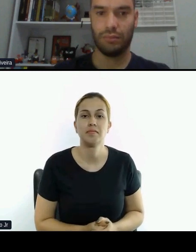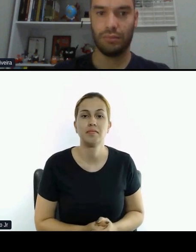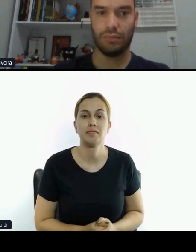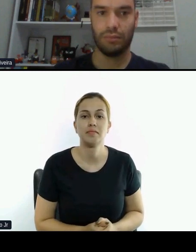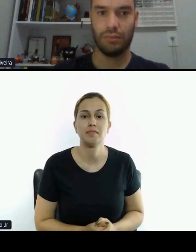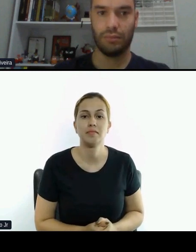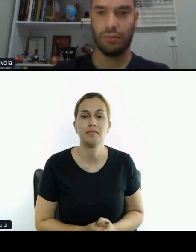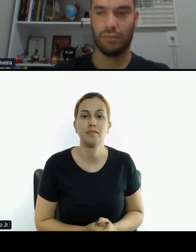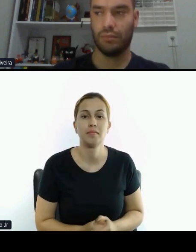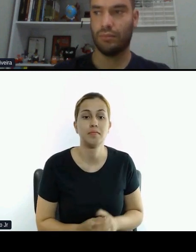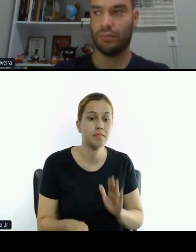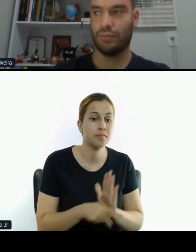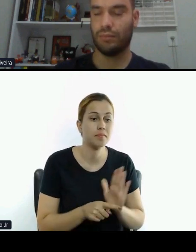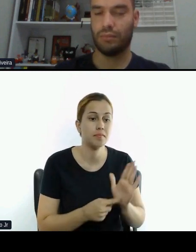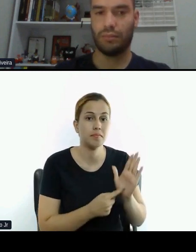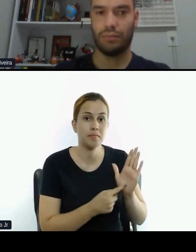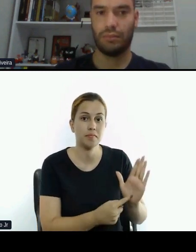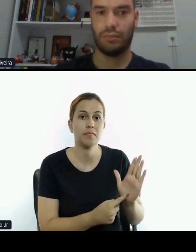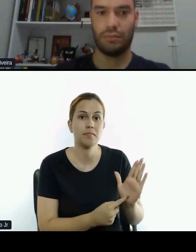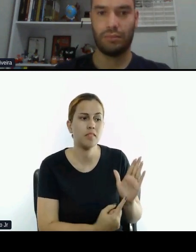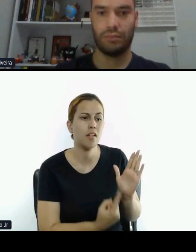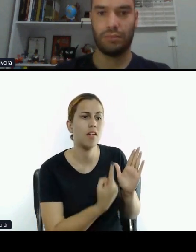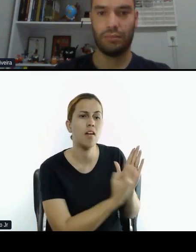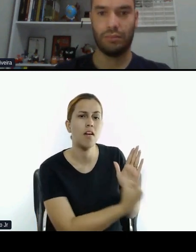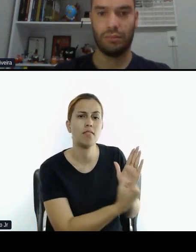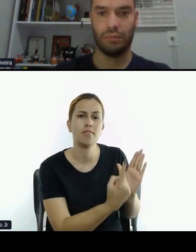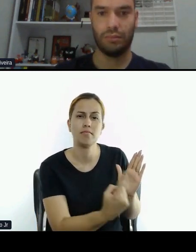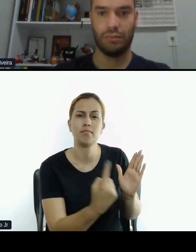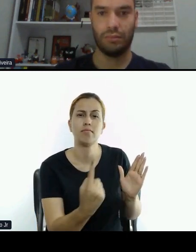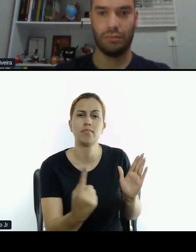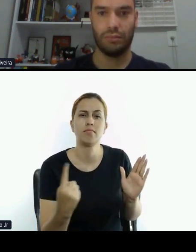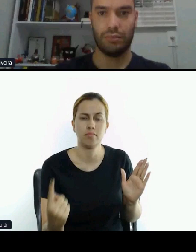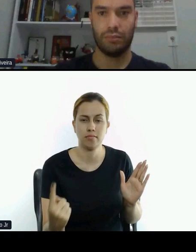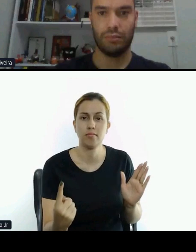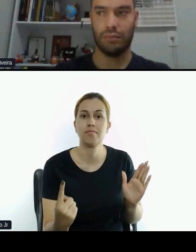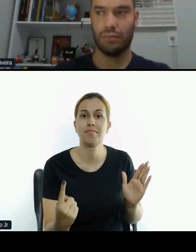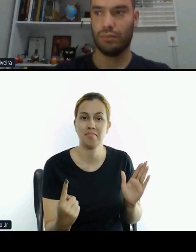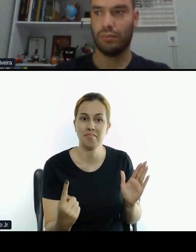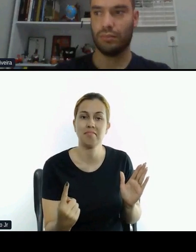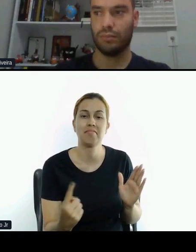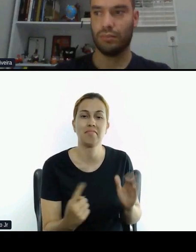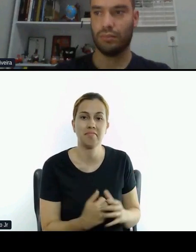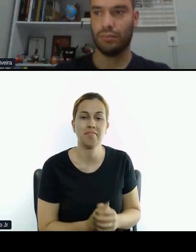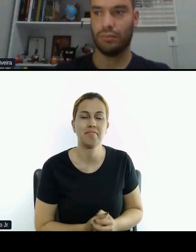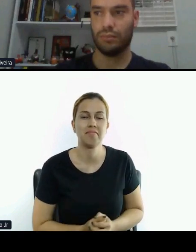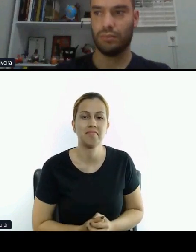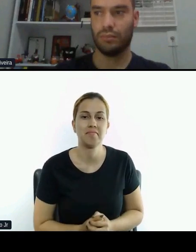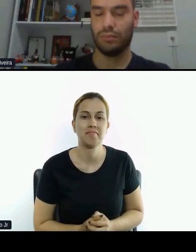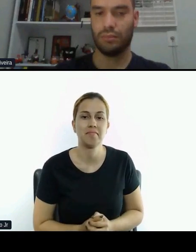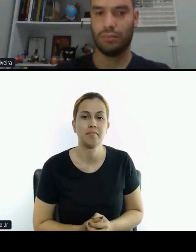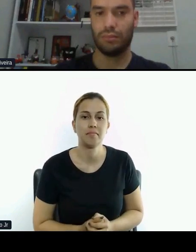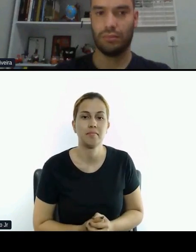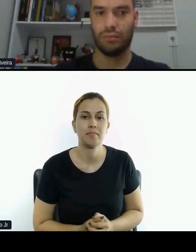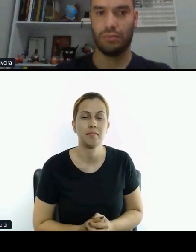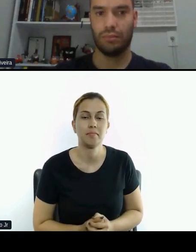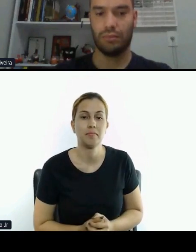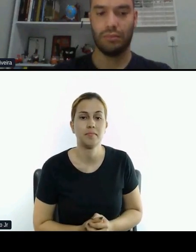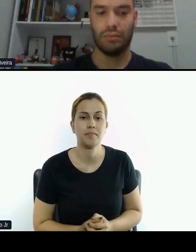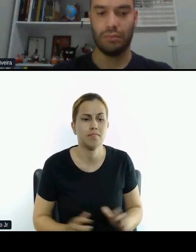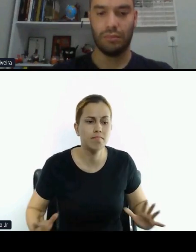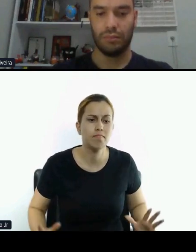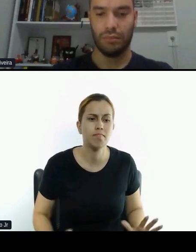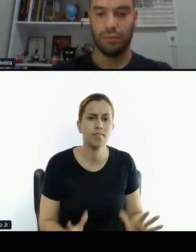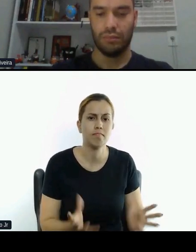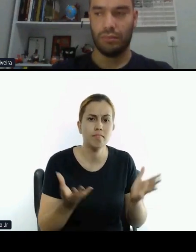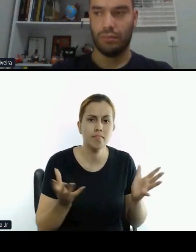uma versão onde cada componente a gente vai dar uma ênfase